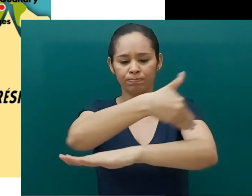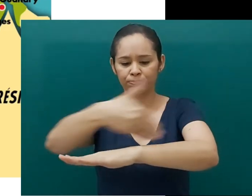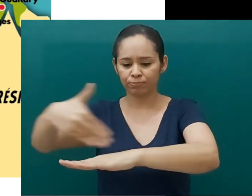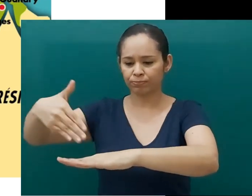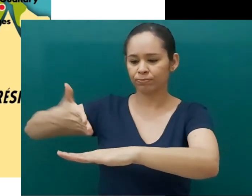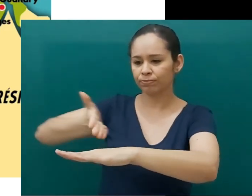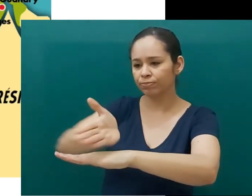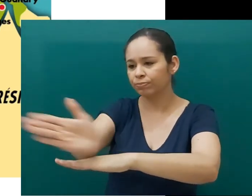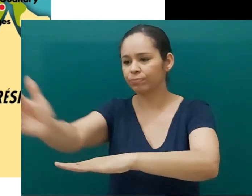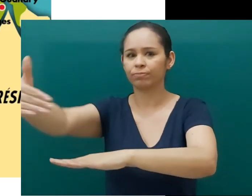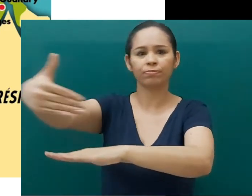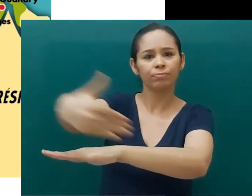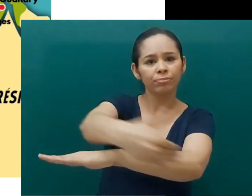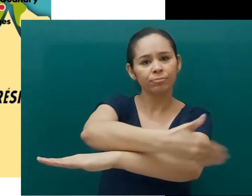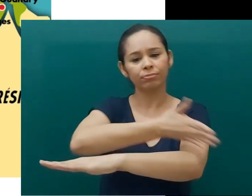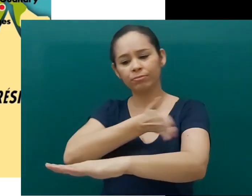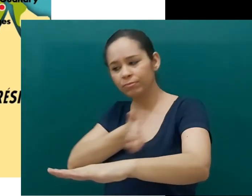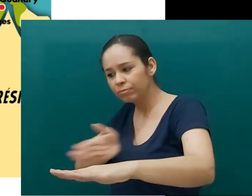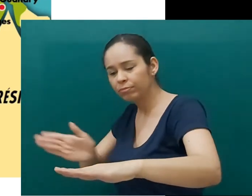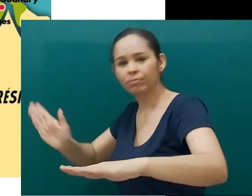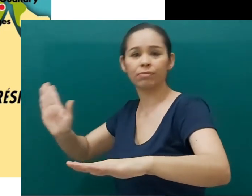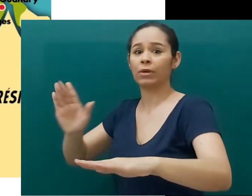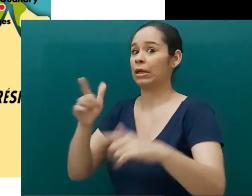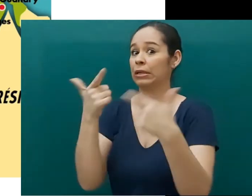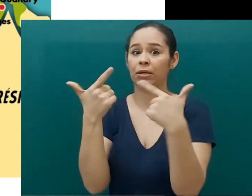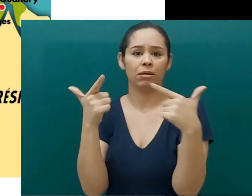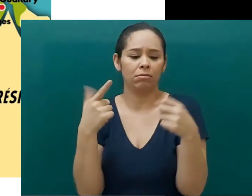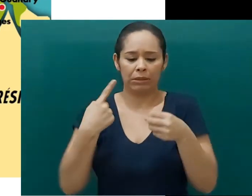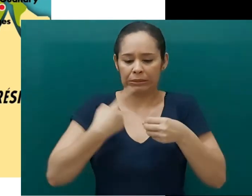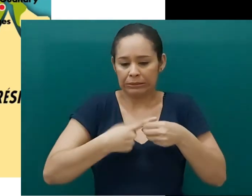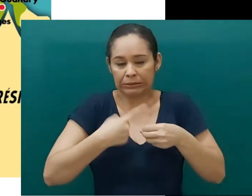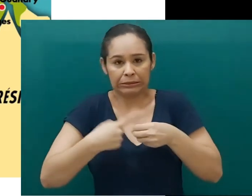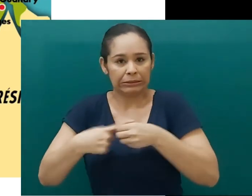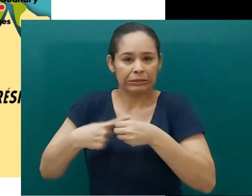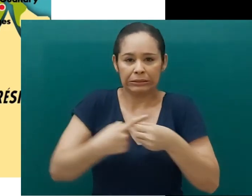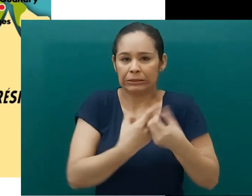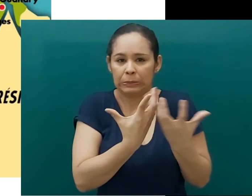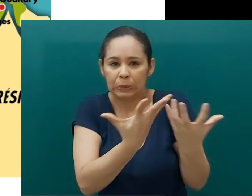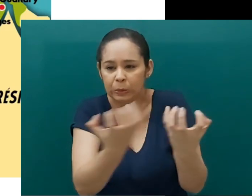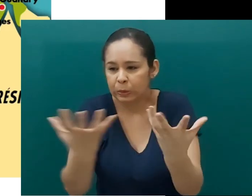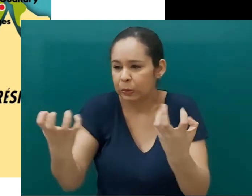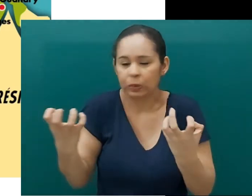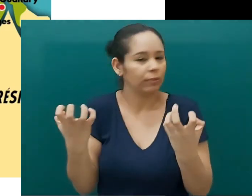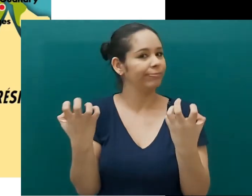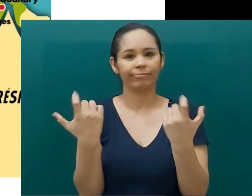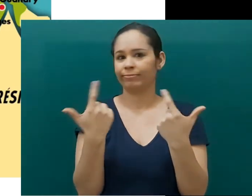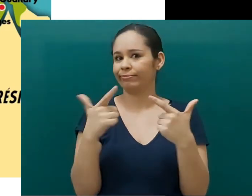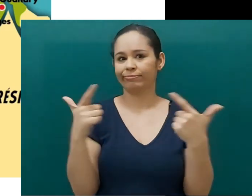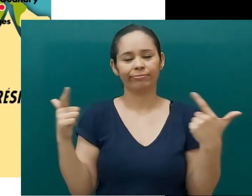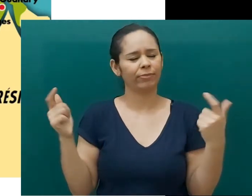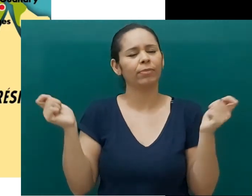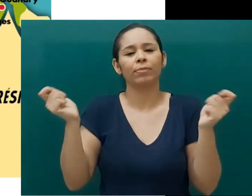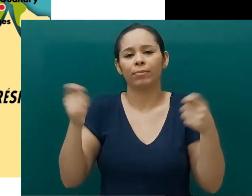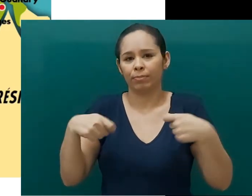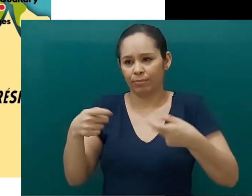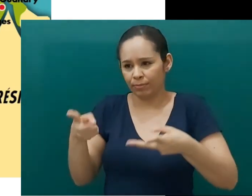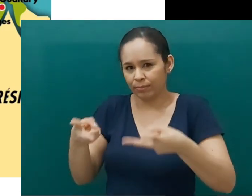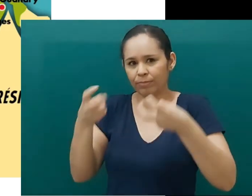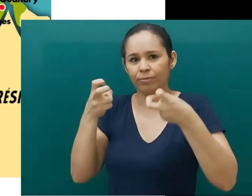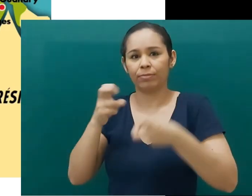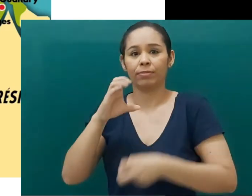né? Vocês não há muitas cidades, vocês podem perceber assim que vocês têm